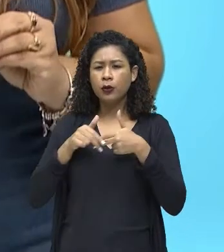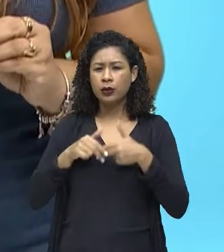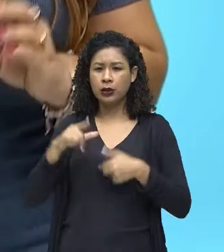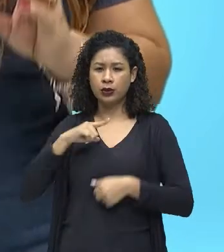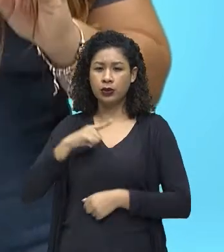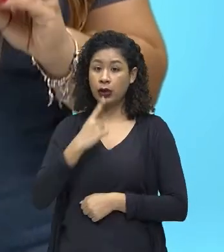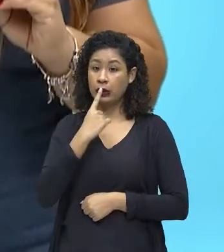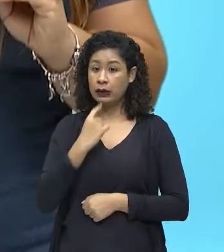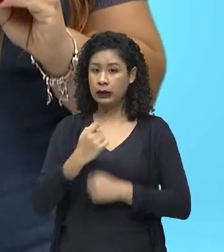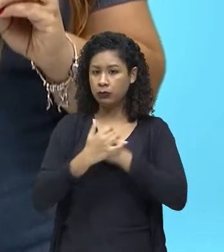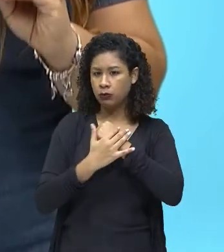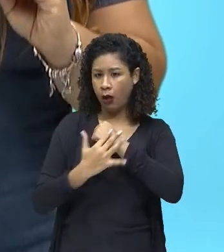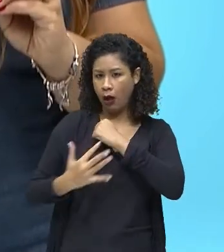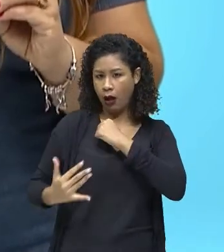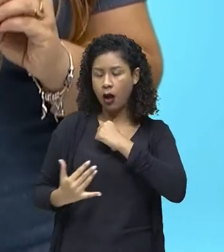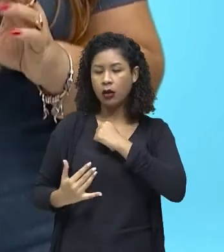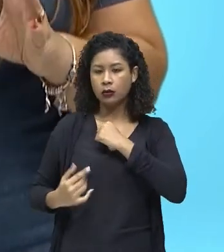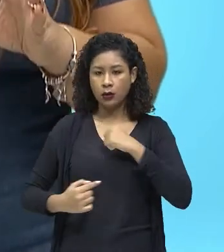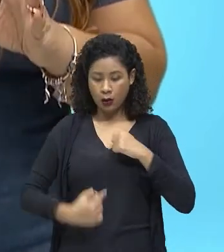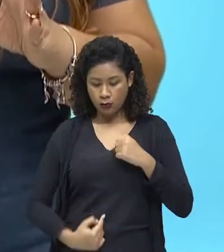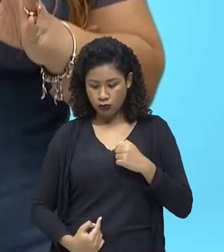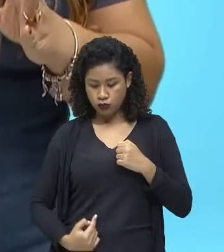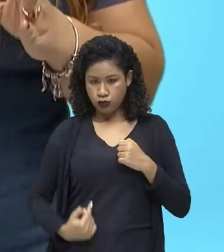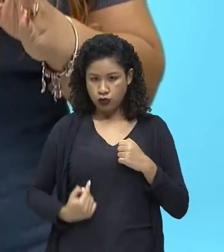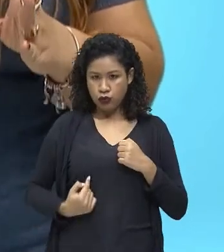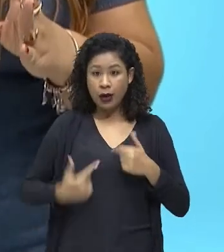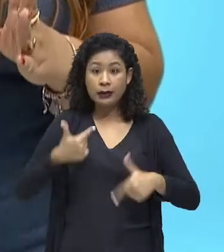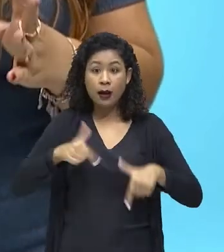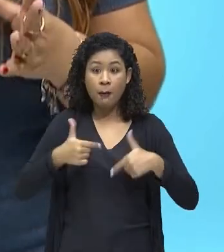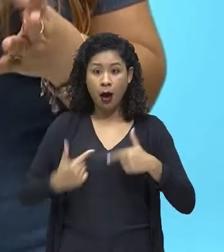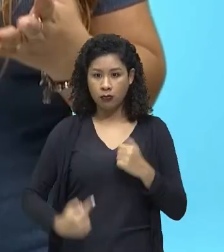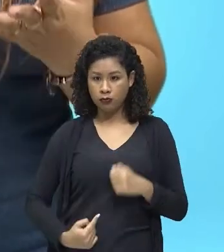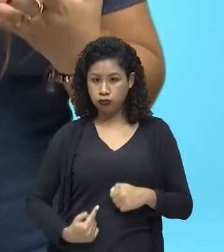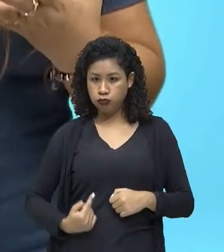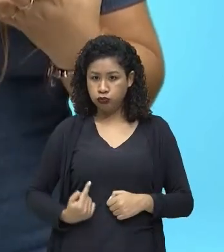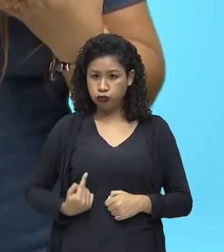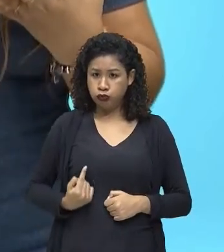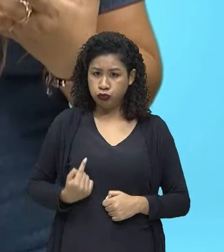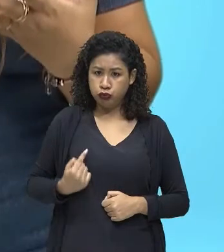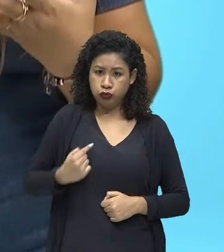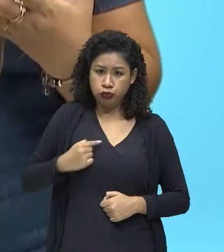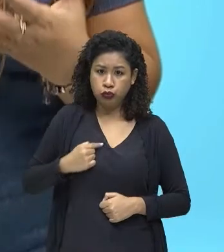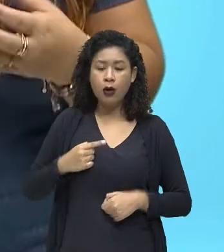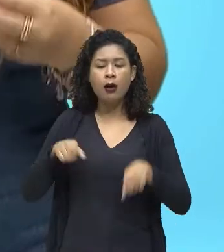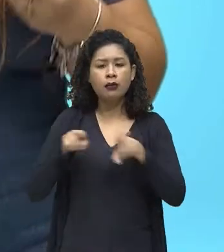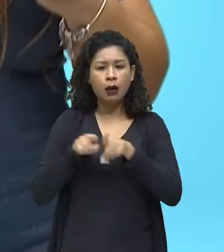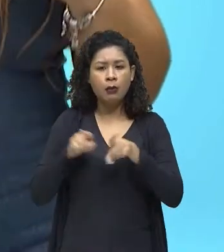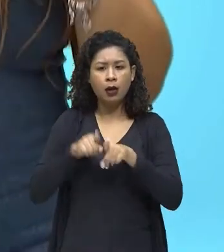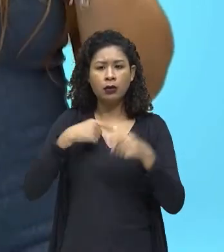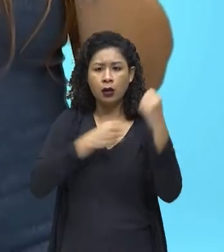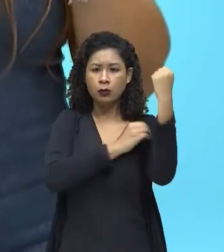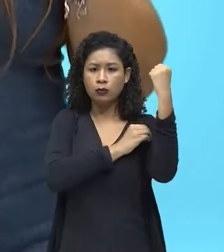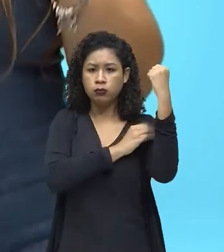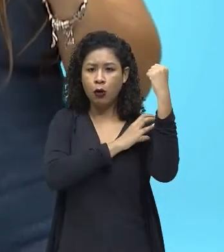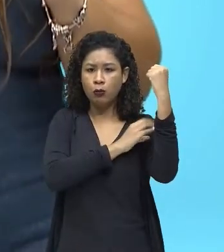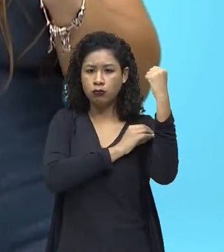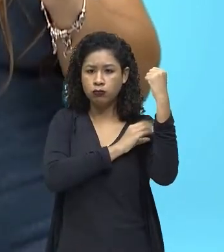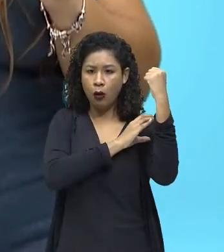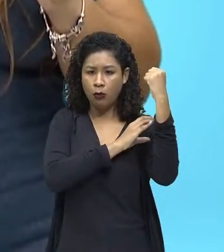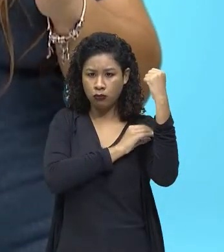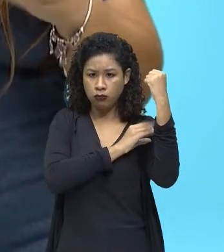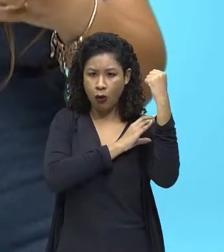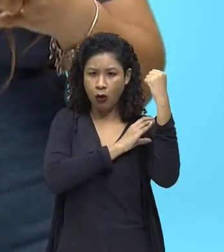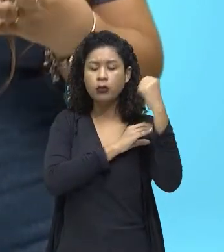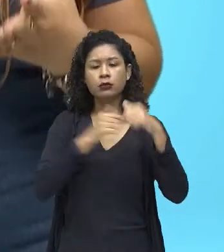para subir até chegar ao coração, além das válvulas, há a ação dos músculos. Os músculos pressionam